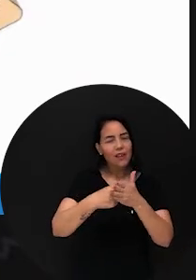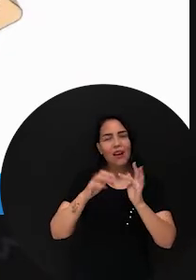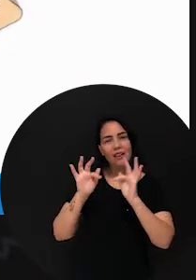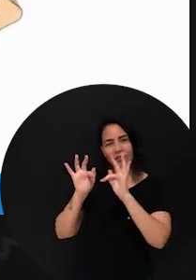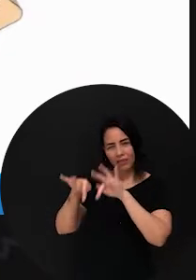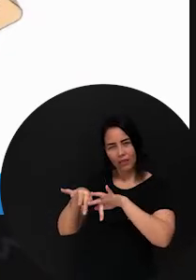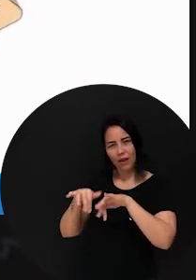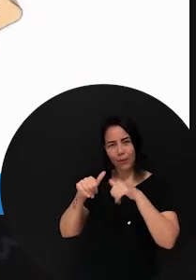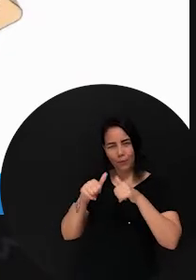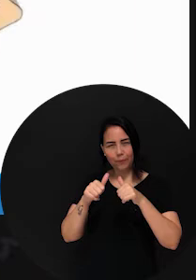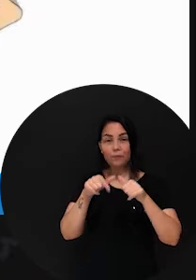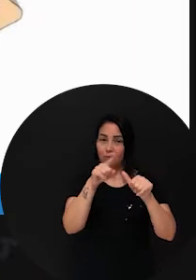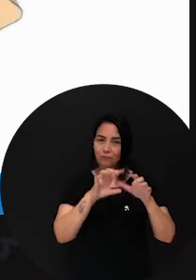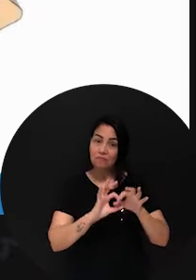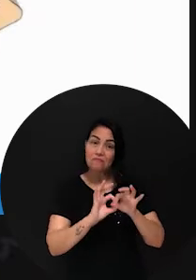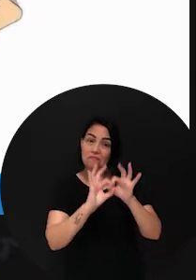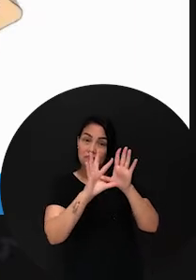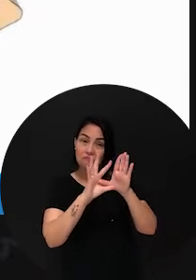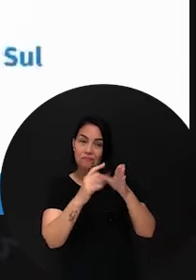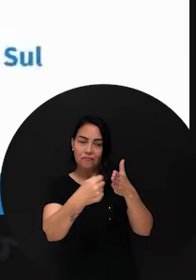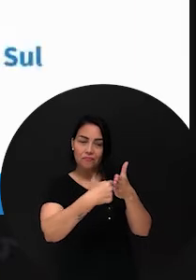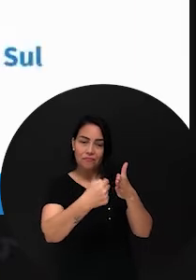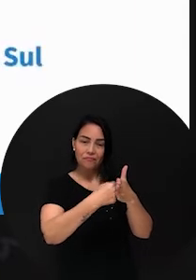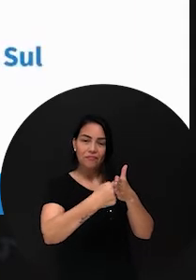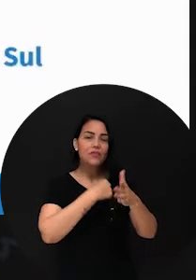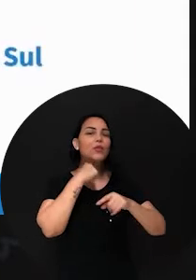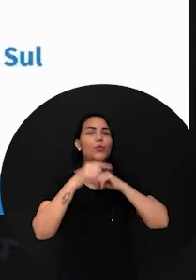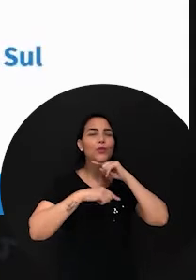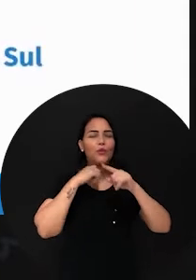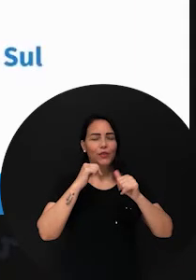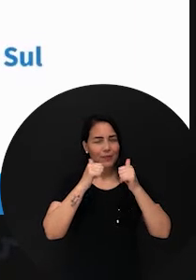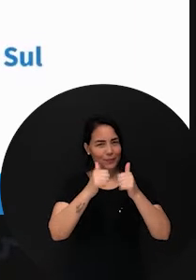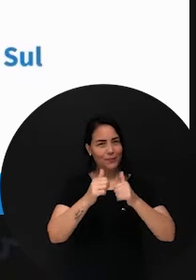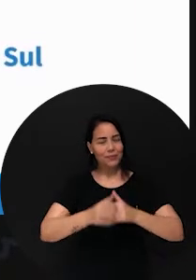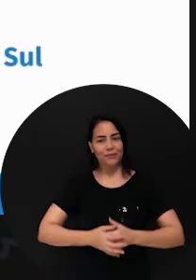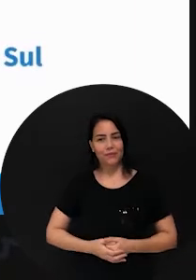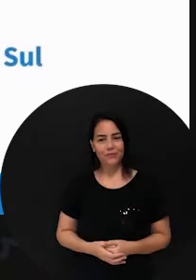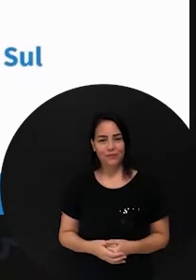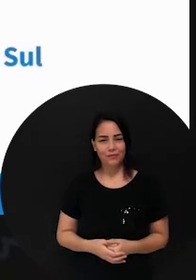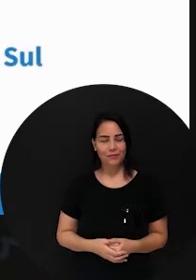aí para estarem lançando as dúvidas de vocês.